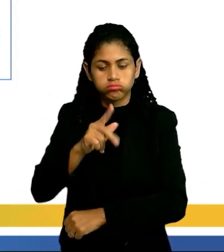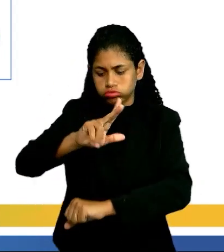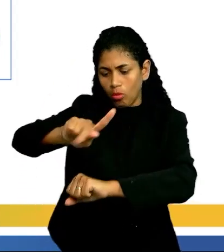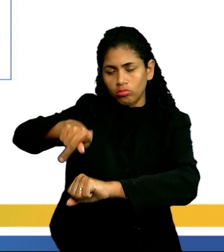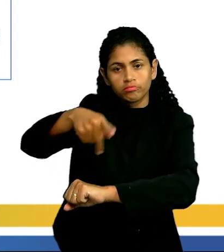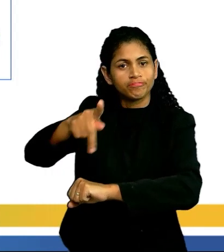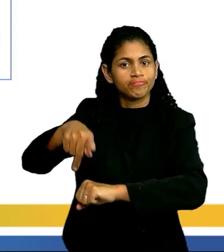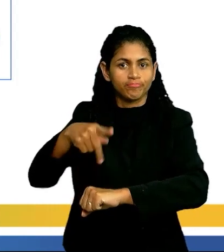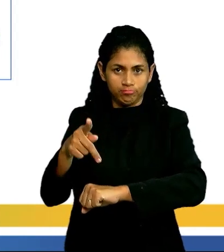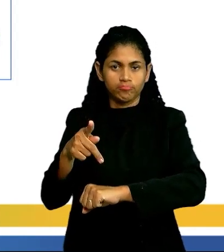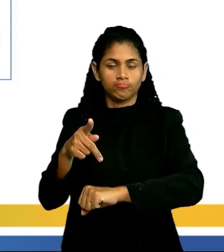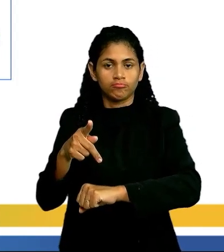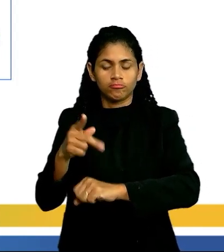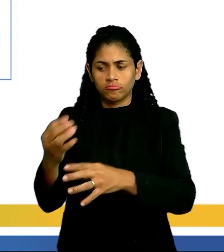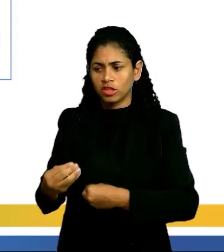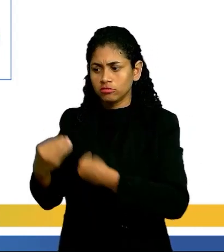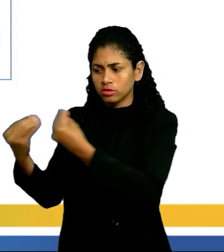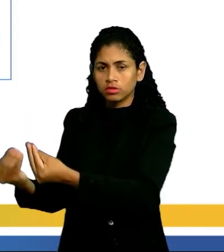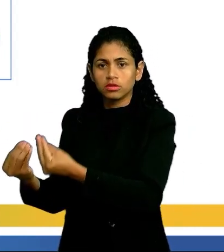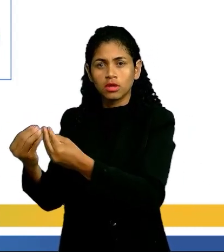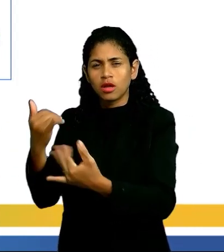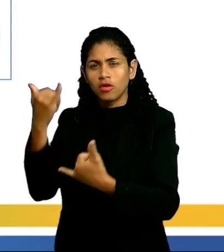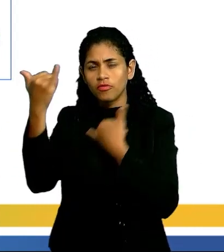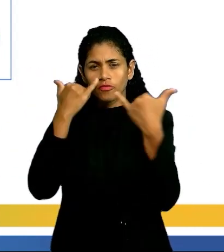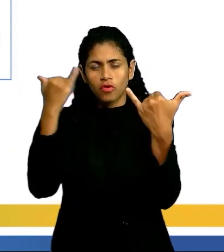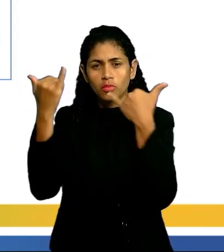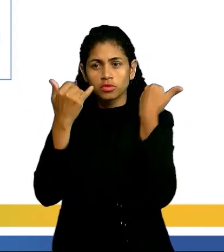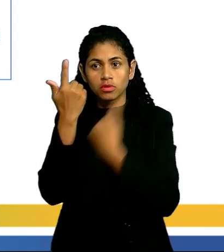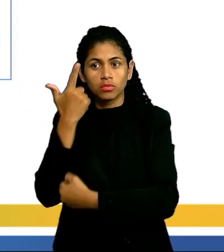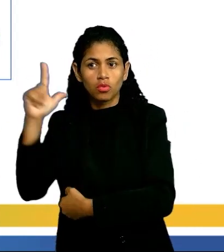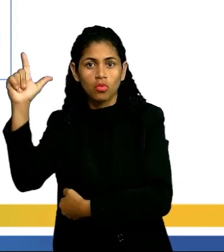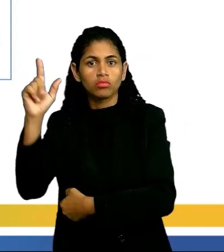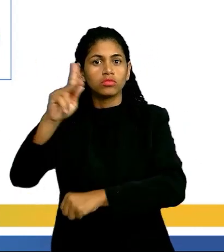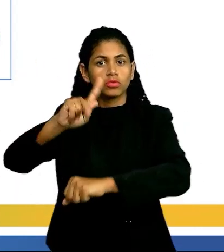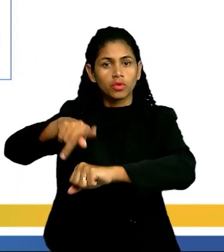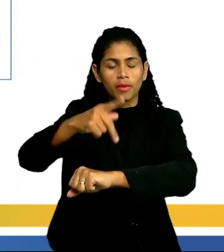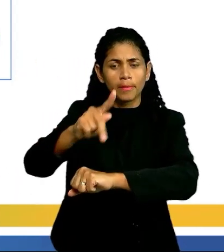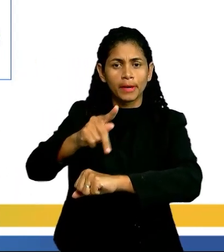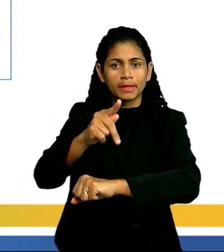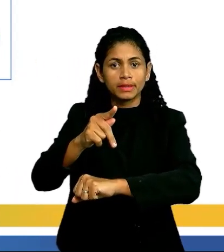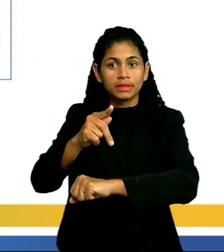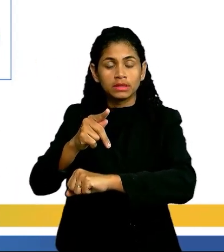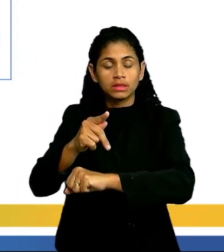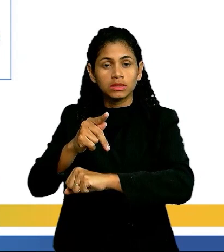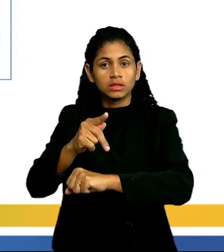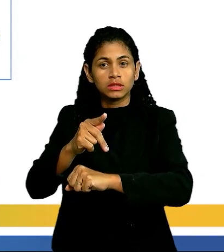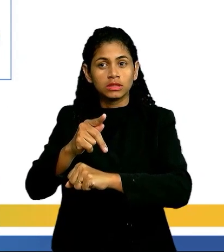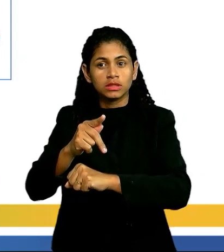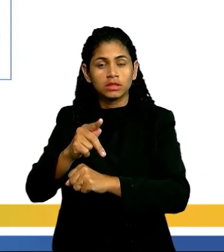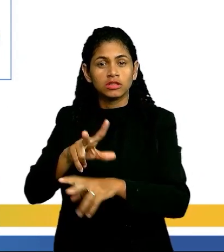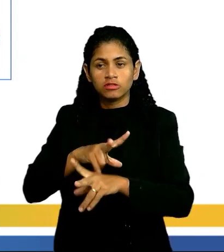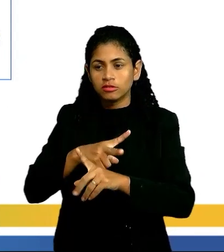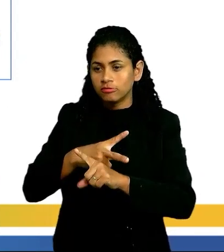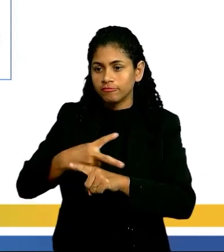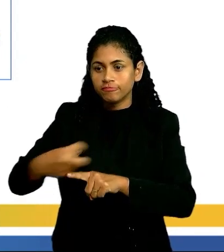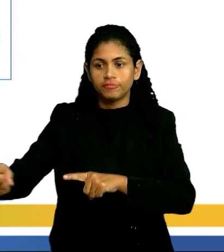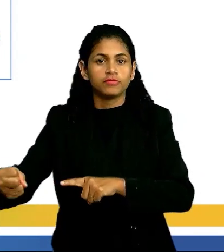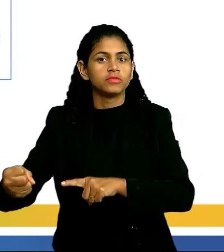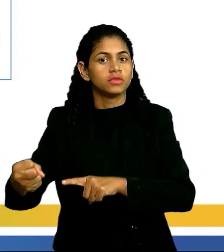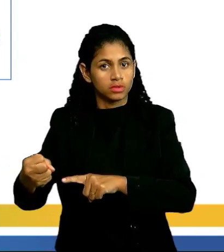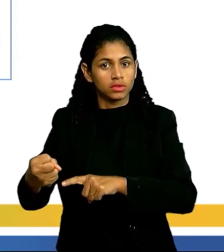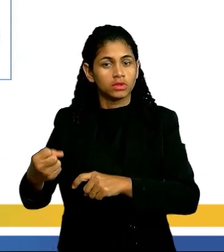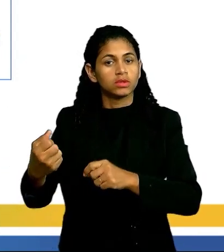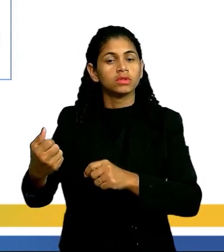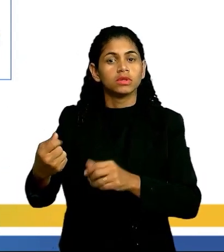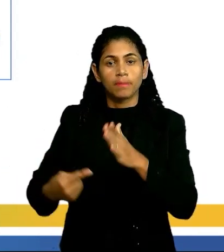grupo inimigo da Alemanha conseguisse invadir e vencer a Primeira Guerra Mundial. Além disso, outros fatores